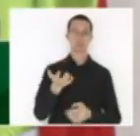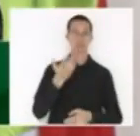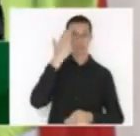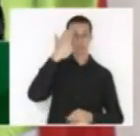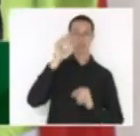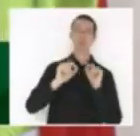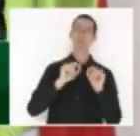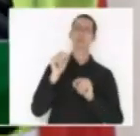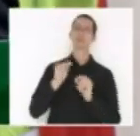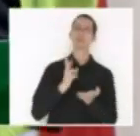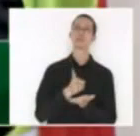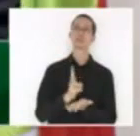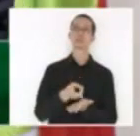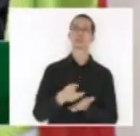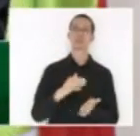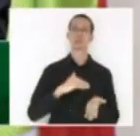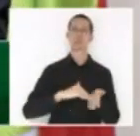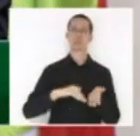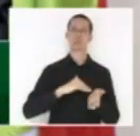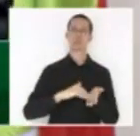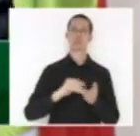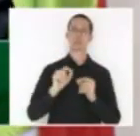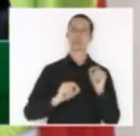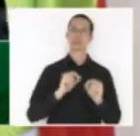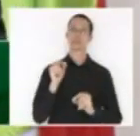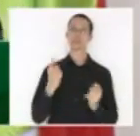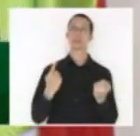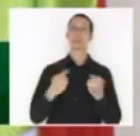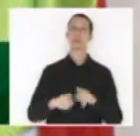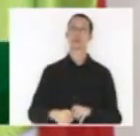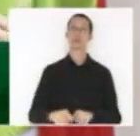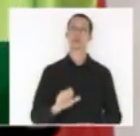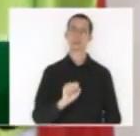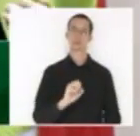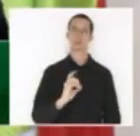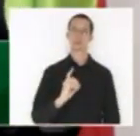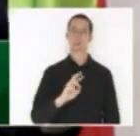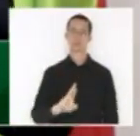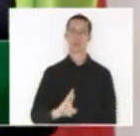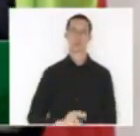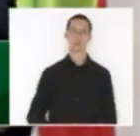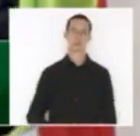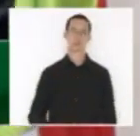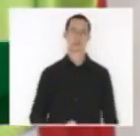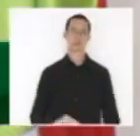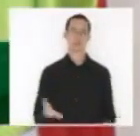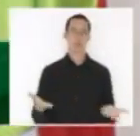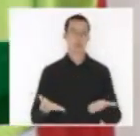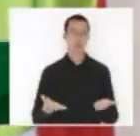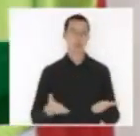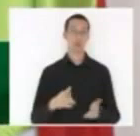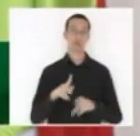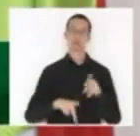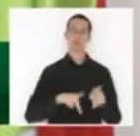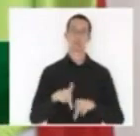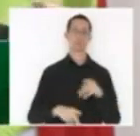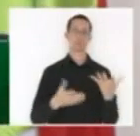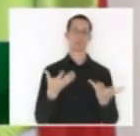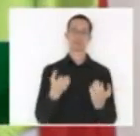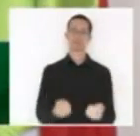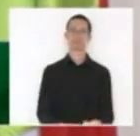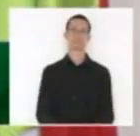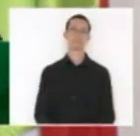SDR e quem vai ser contra a SDR. Porque hoje a população não aceita mais